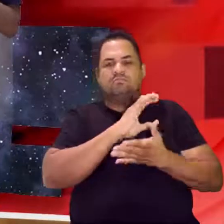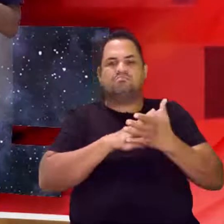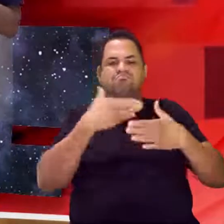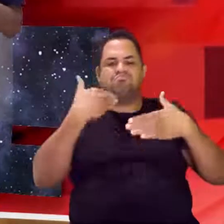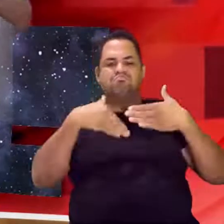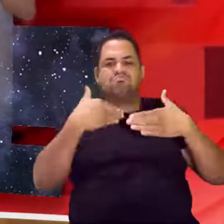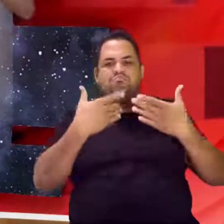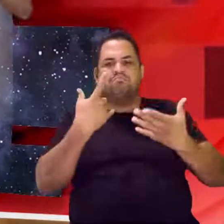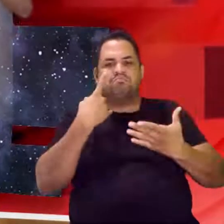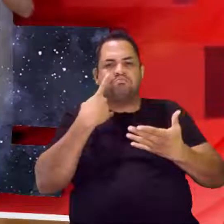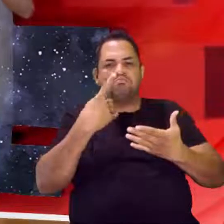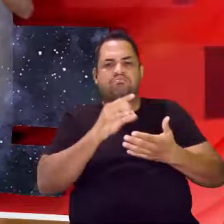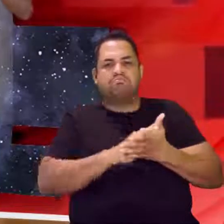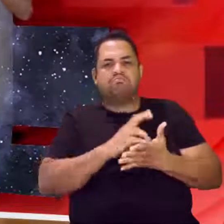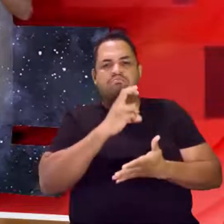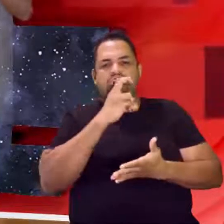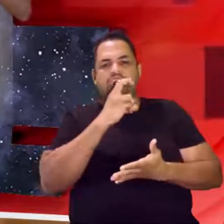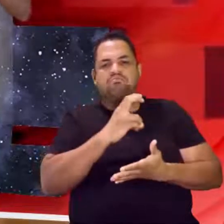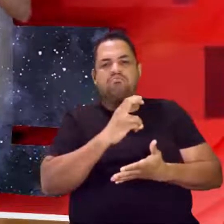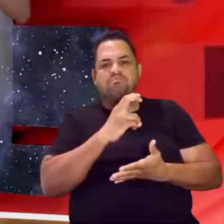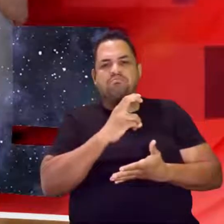prova e pegou